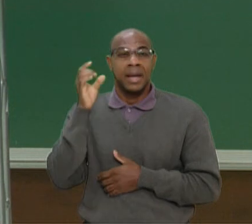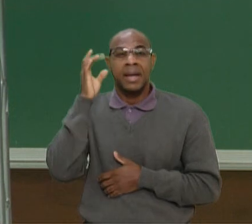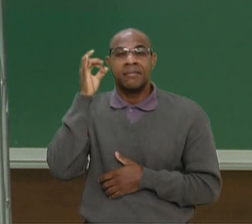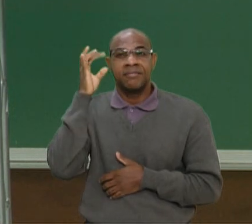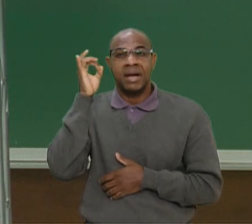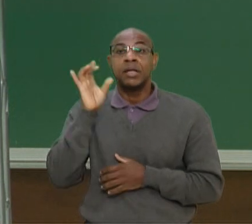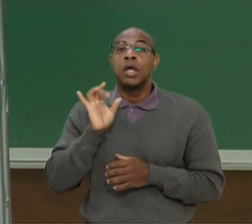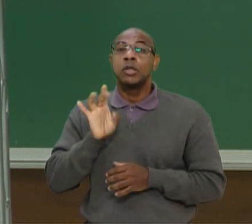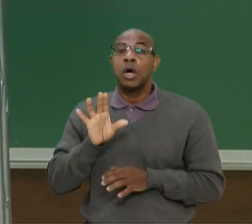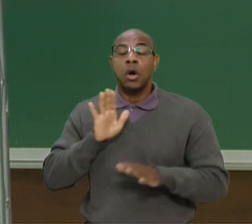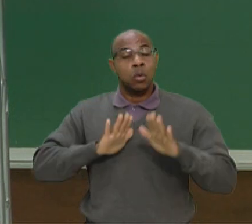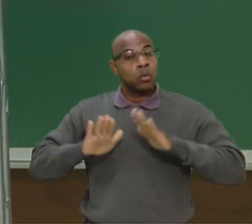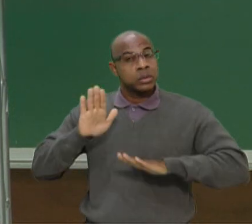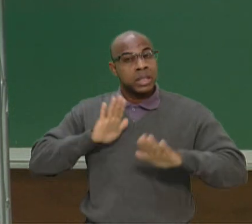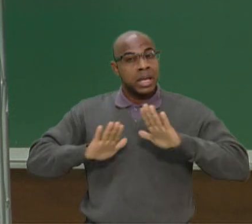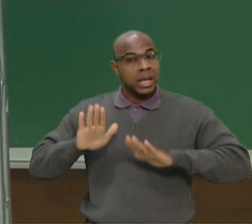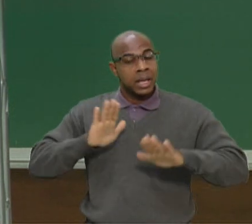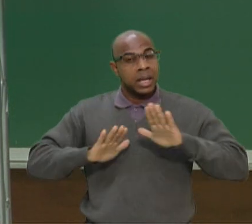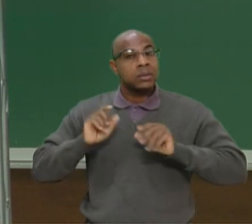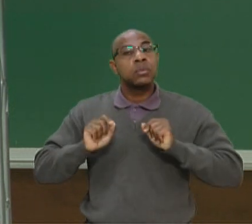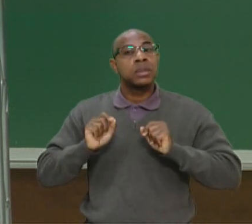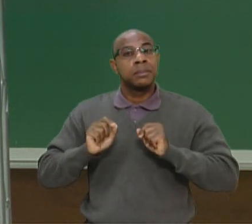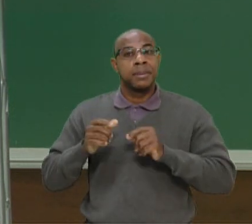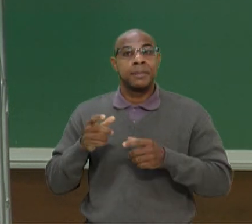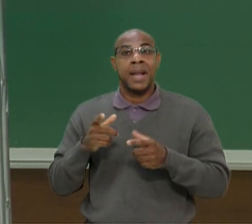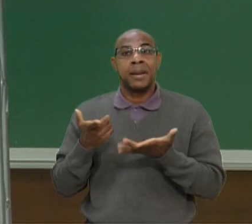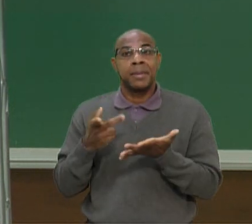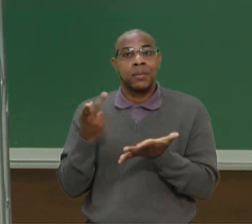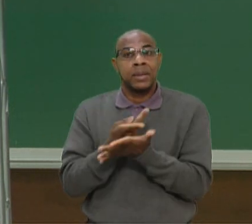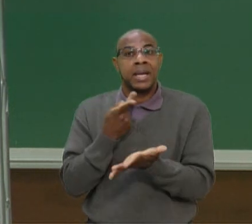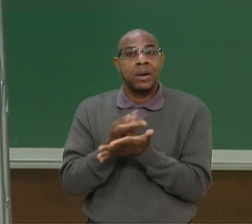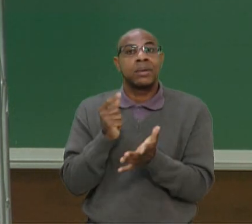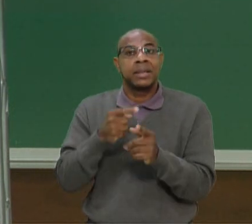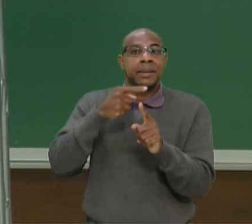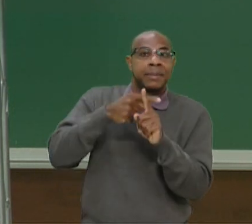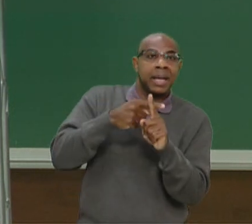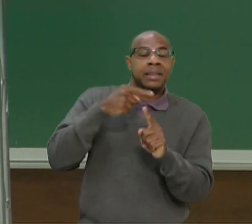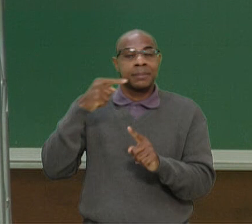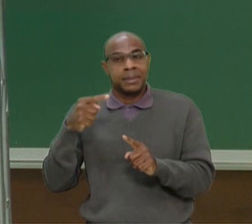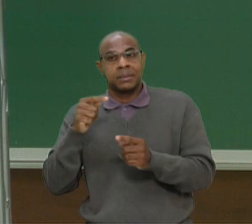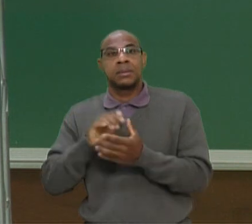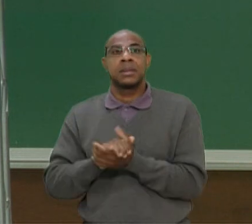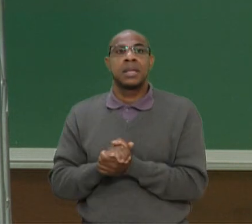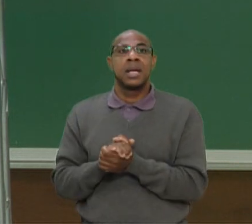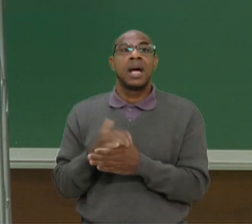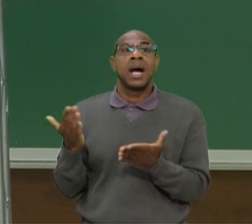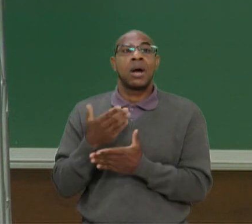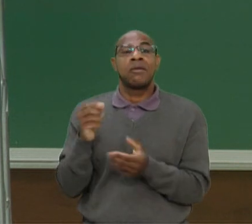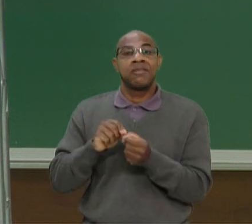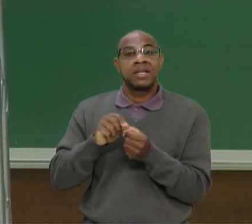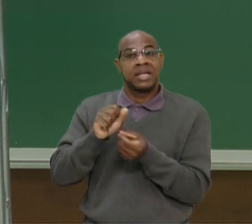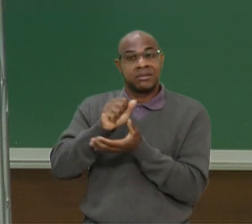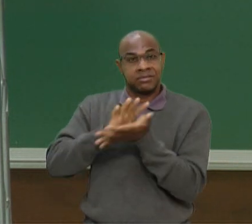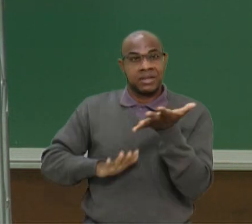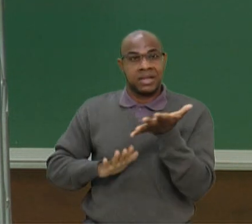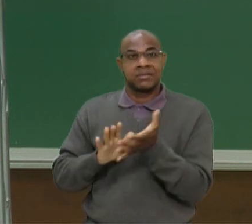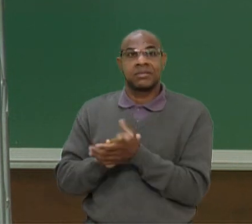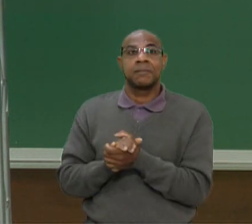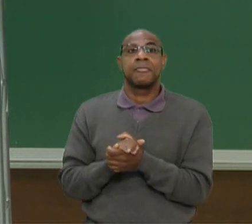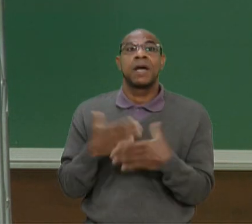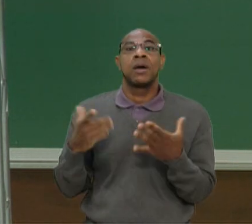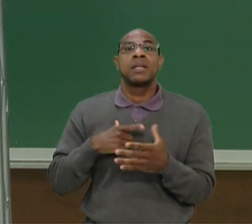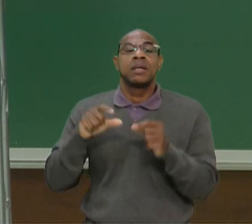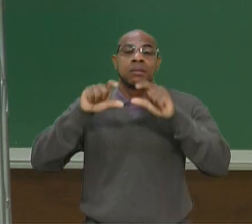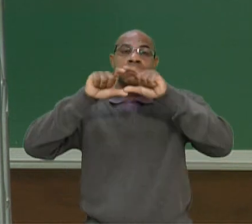só tomar cuidado para não errar nenhum sinal. Agora nós vamos para o exercício, aplicar exatamente o exercício. Então eu tenho z,